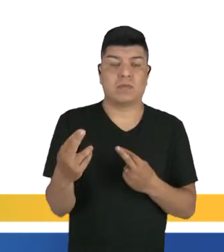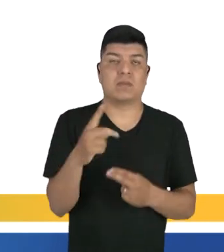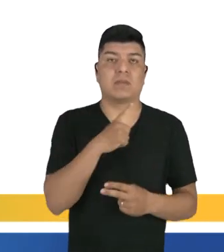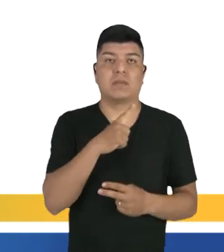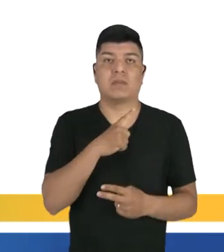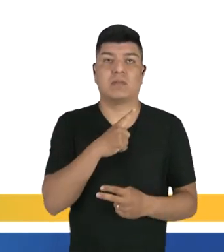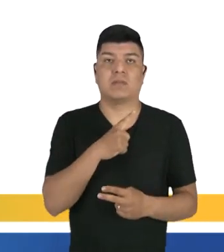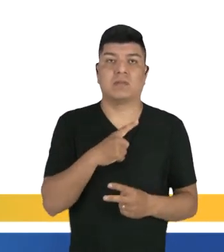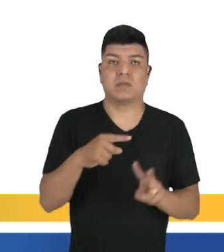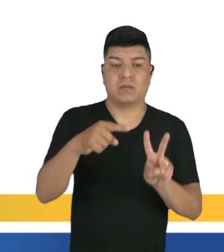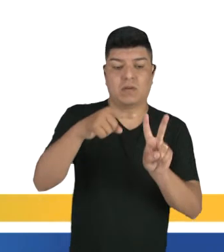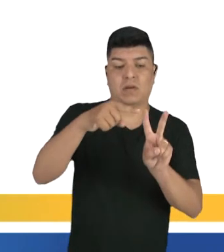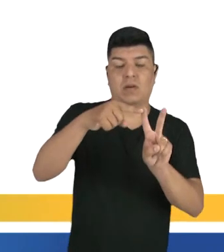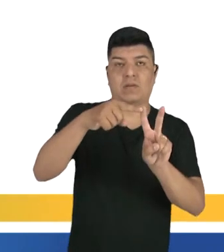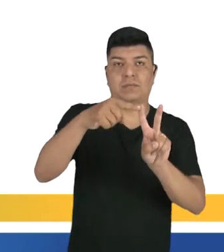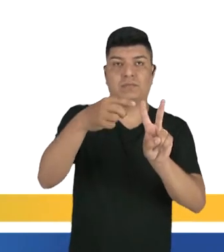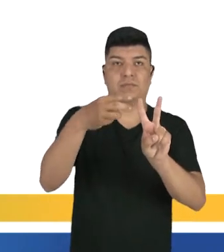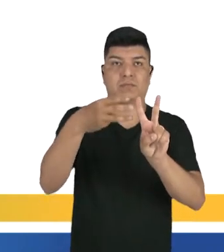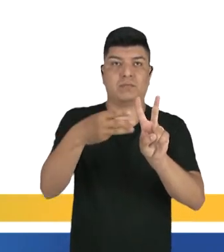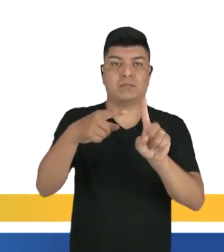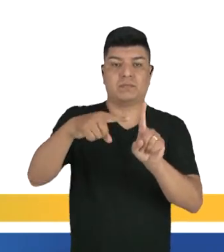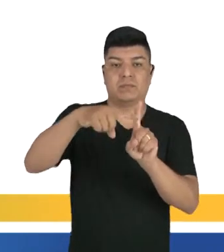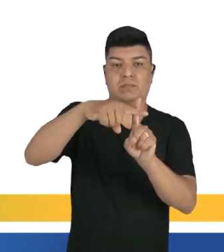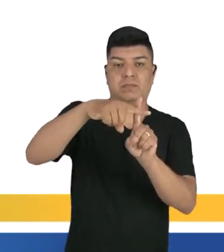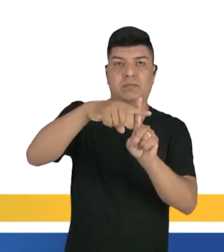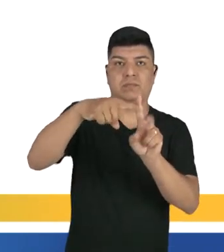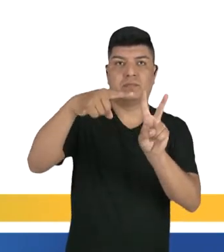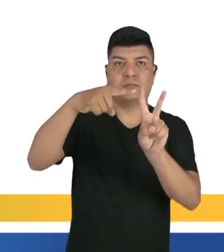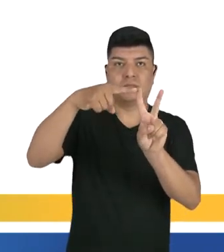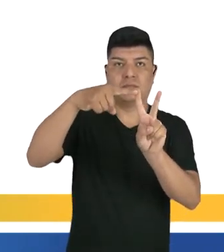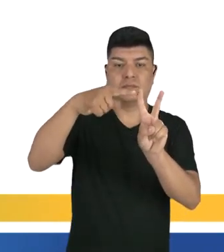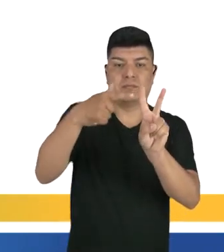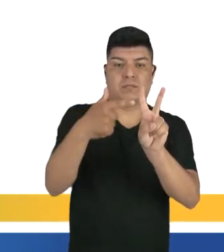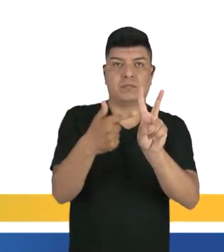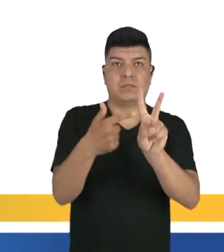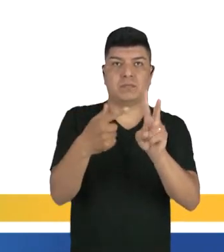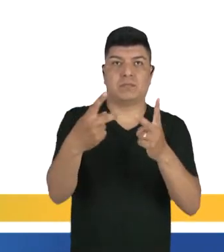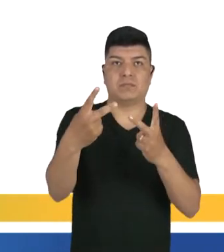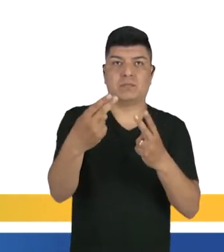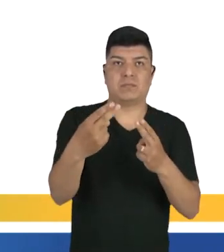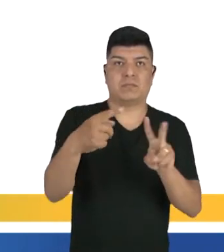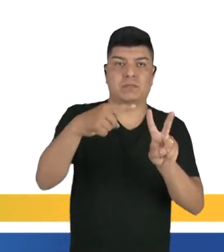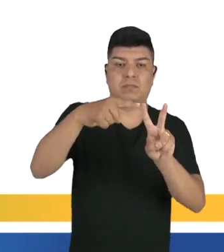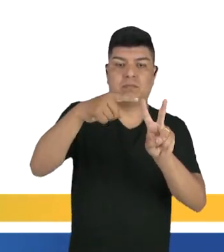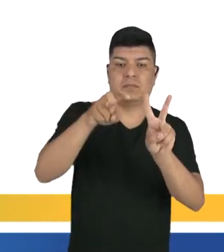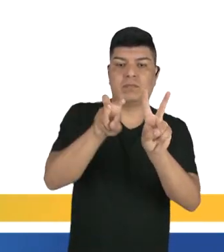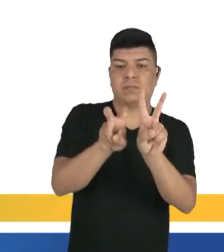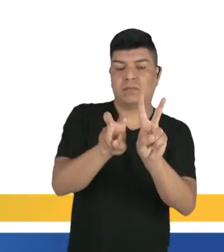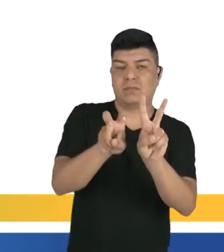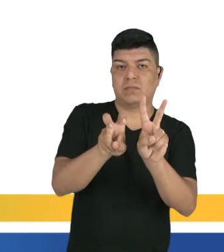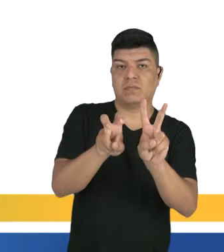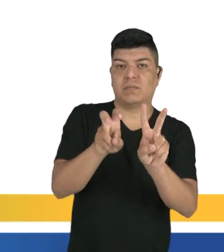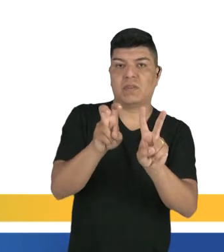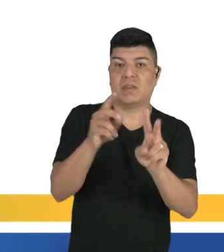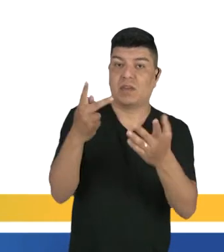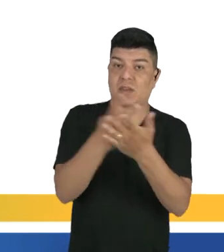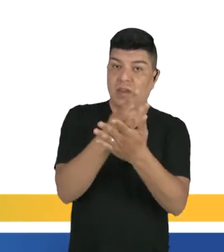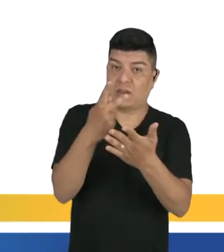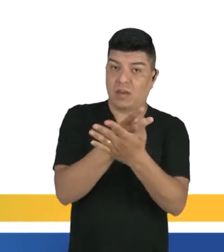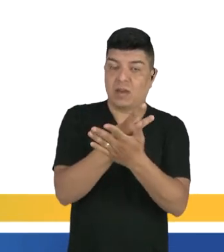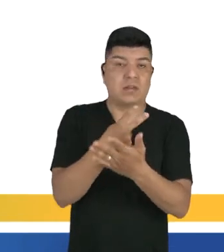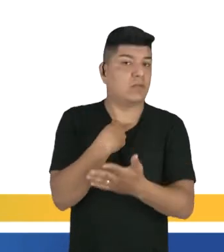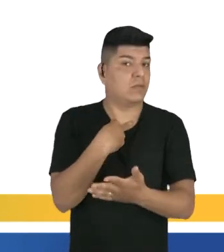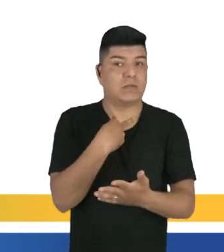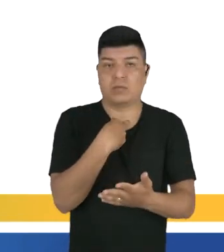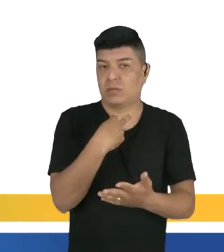aí, gente, raiz quadrada de 3 mais raiz quadrada de 2 igual a raiz quadrada de 5, ela é falsa. Eu